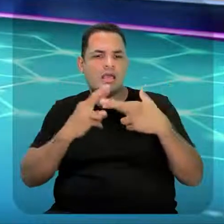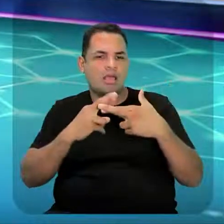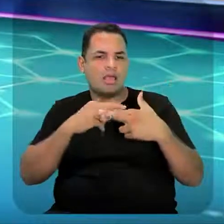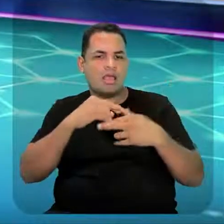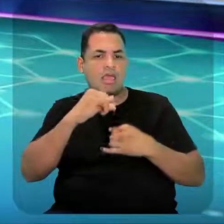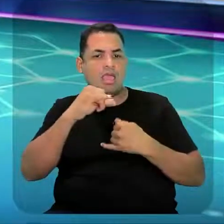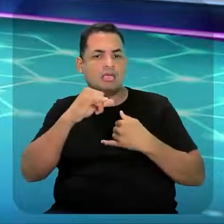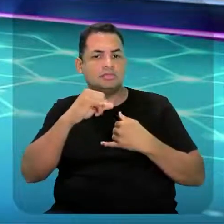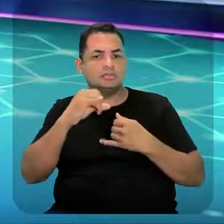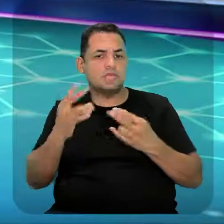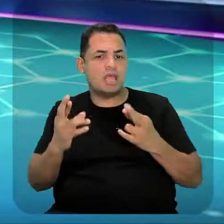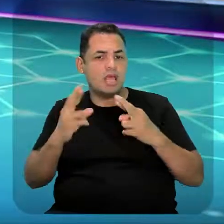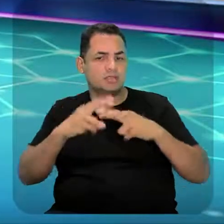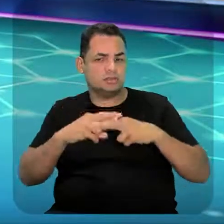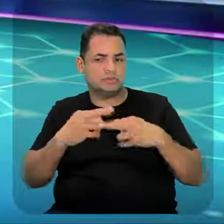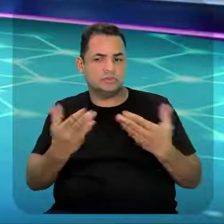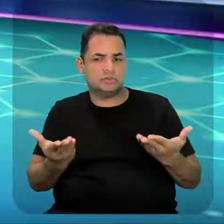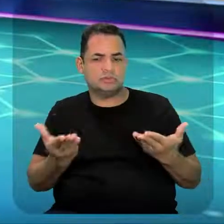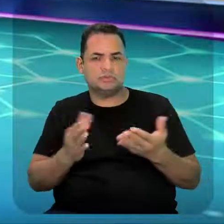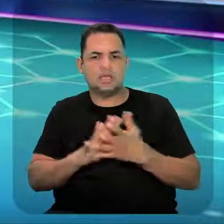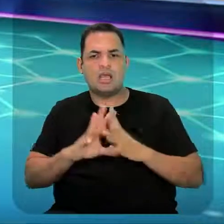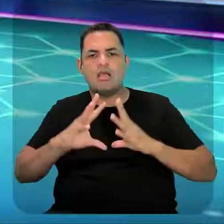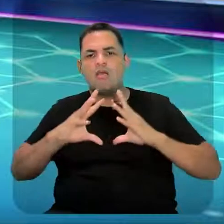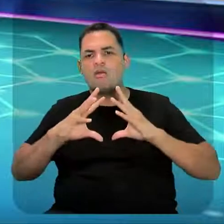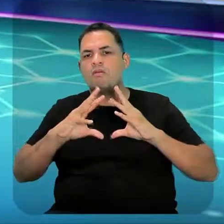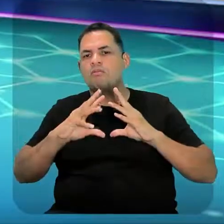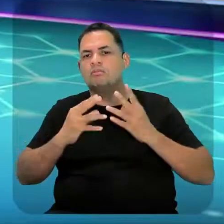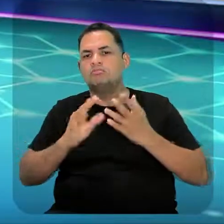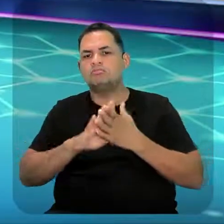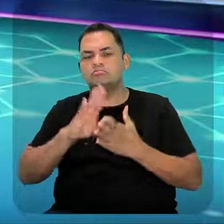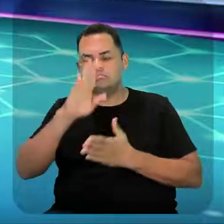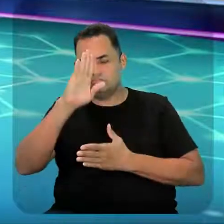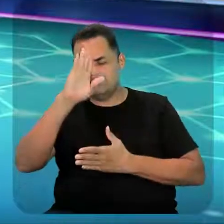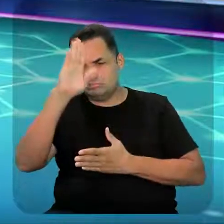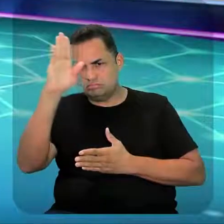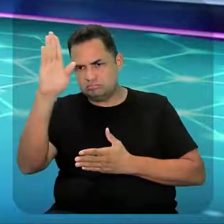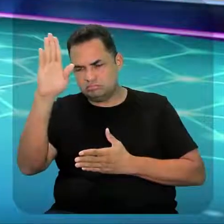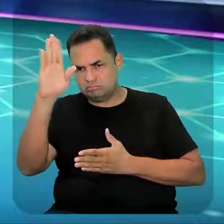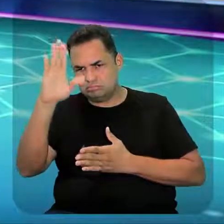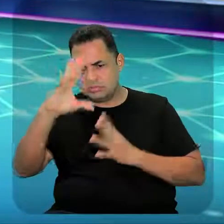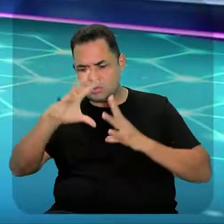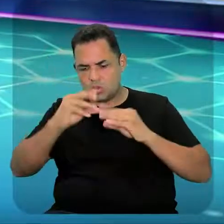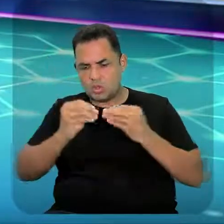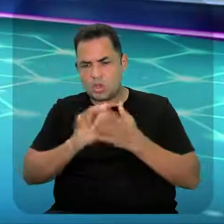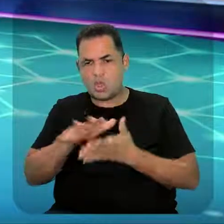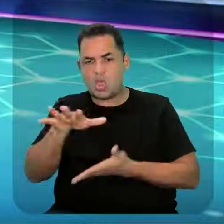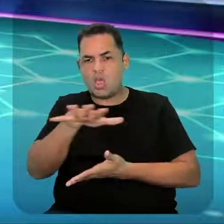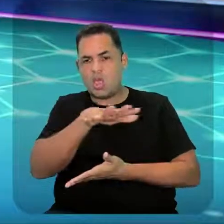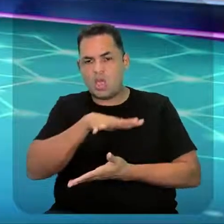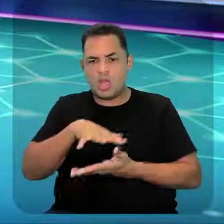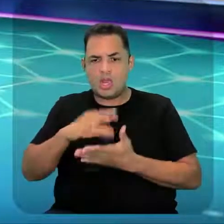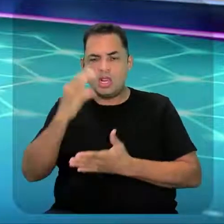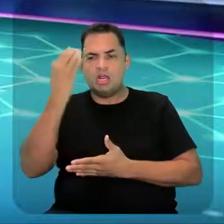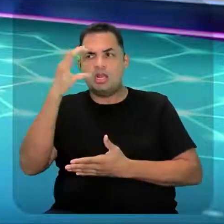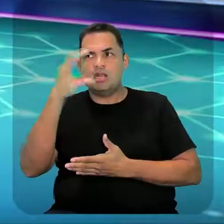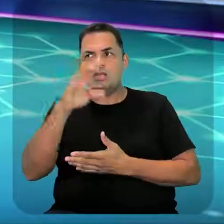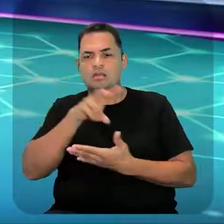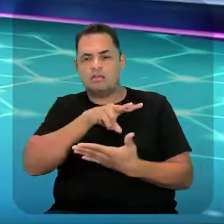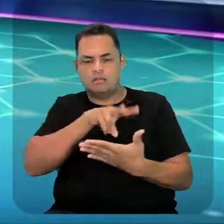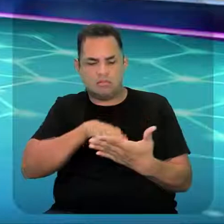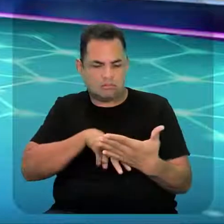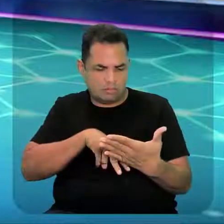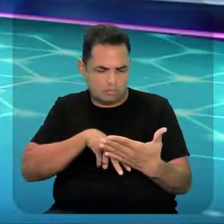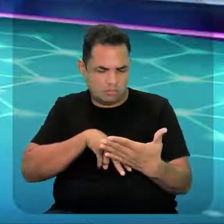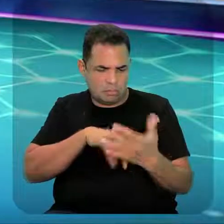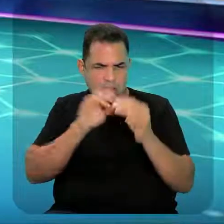mas nesse primeiro momento, o fundamental, assim como em toda a área da ciência, é você ler o enunciado